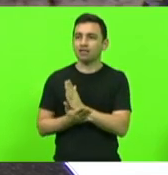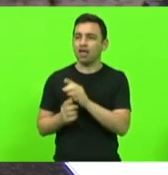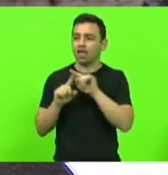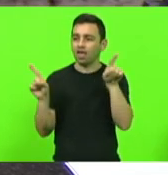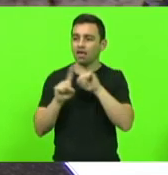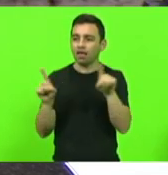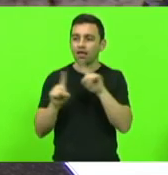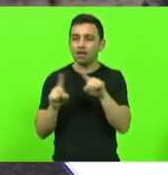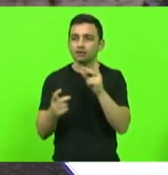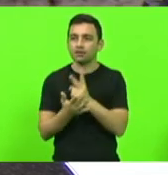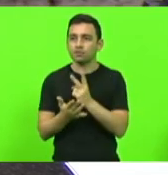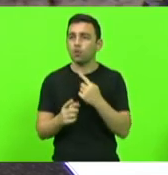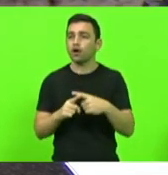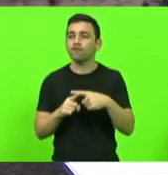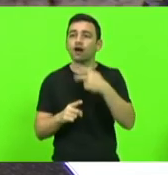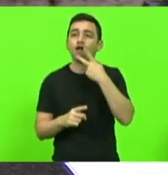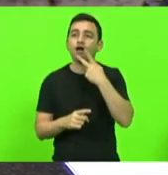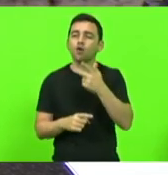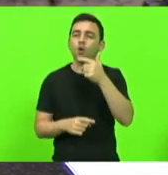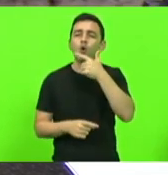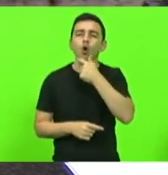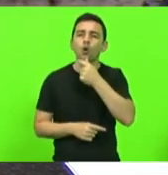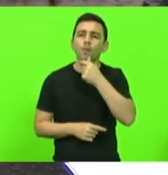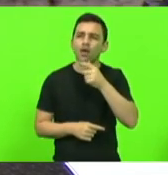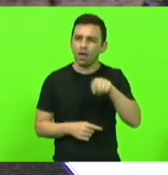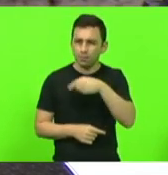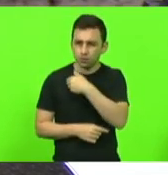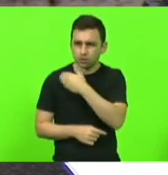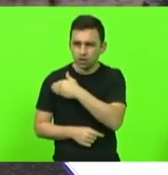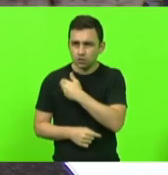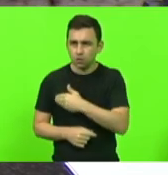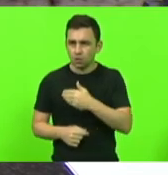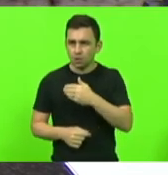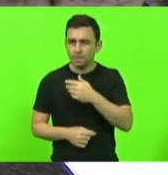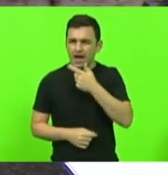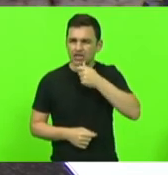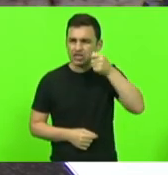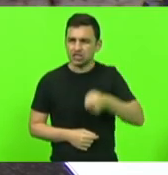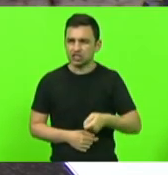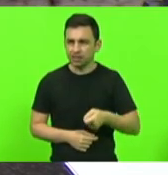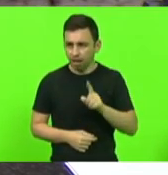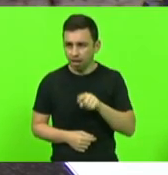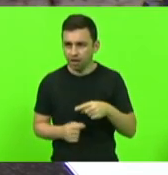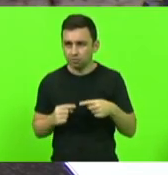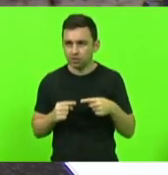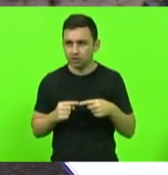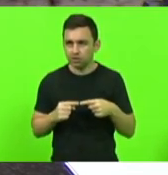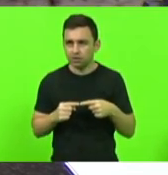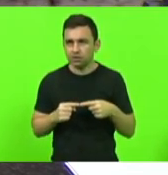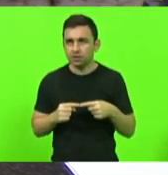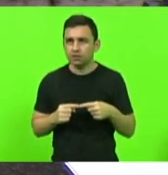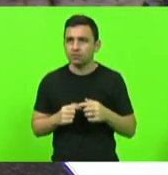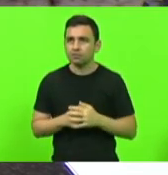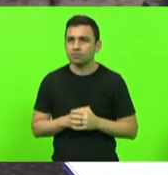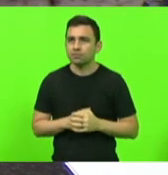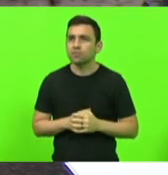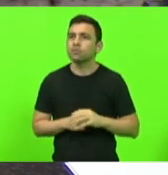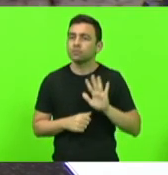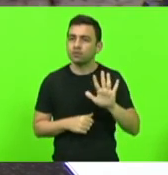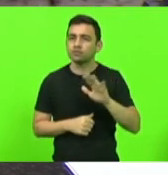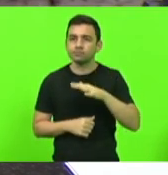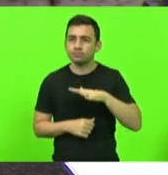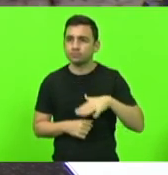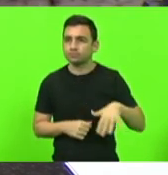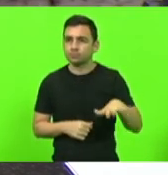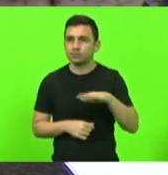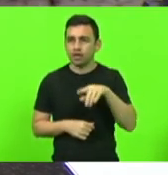nós falamos do homem. E nós ia ser o quê? Preconceituosos, machistas, né? Mas se a gente fala que